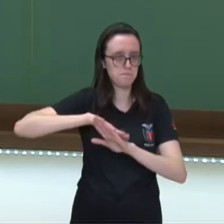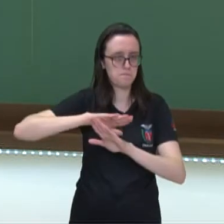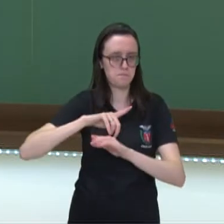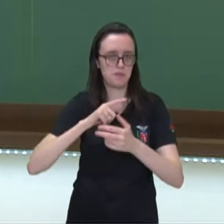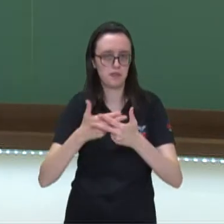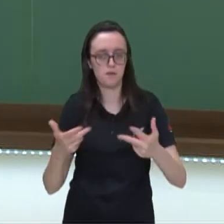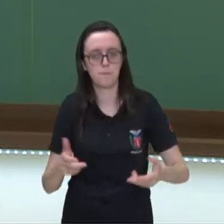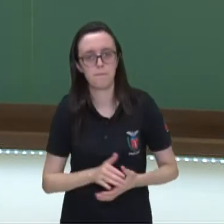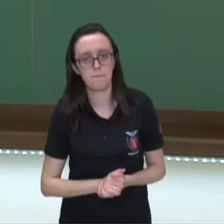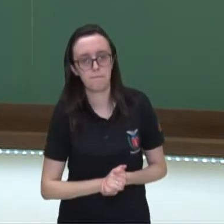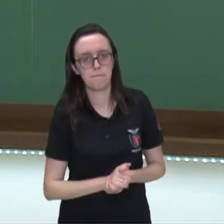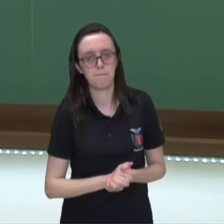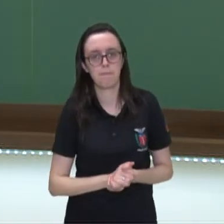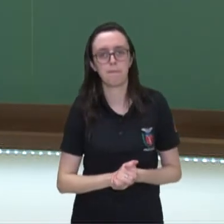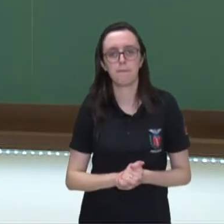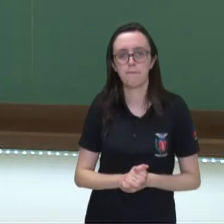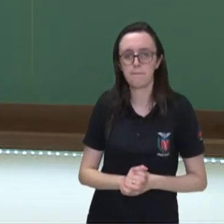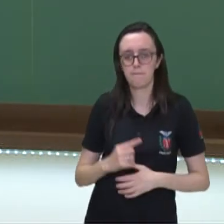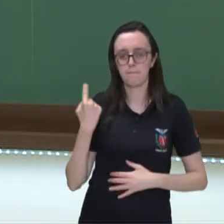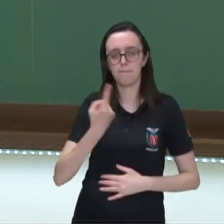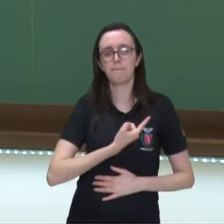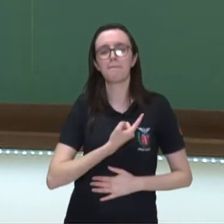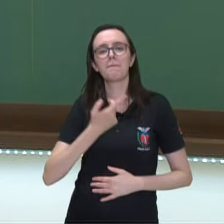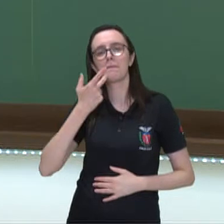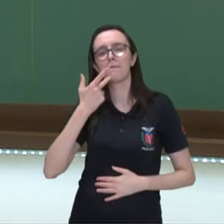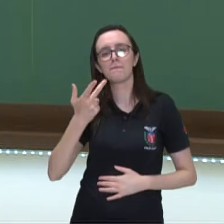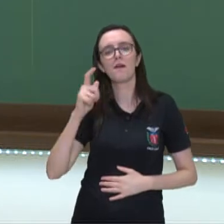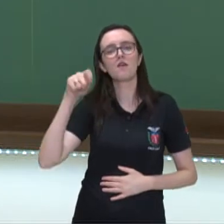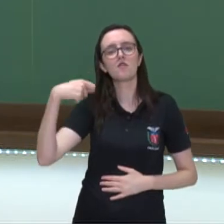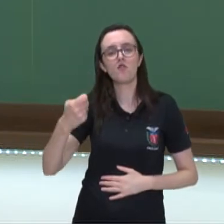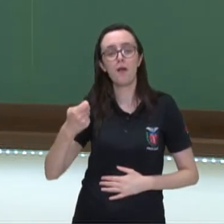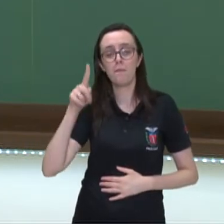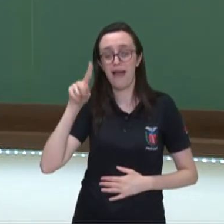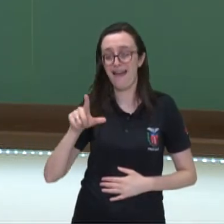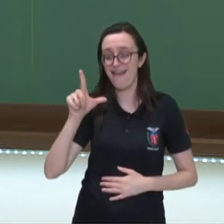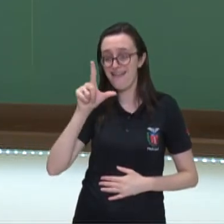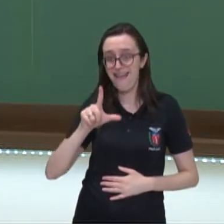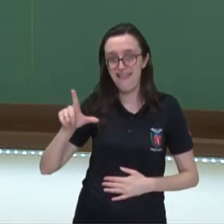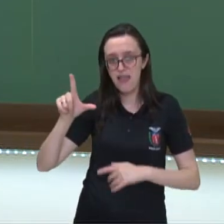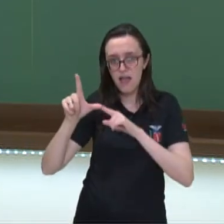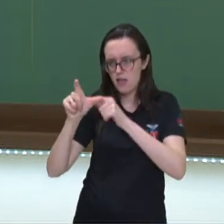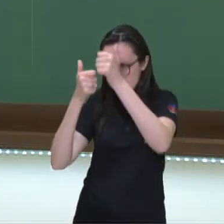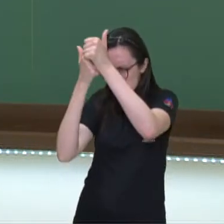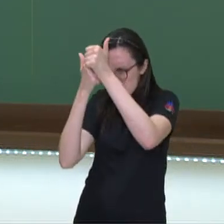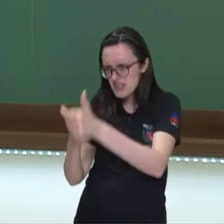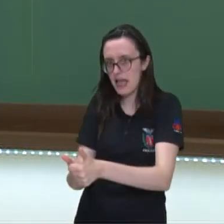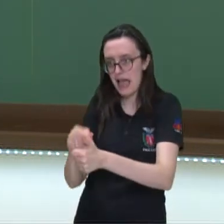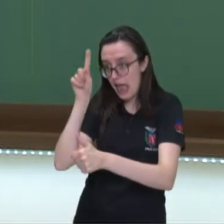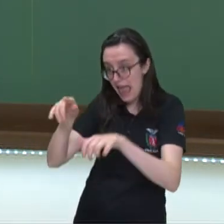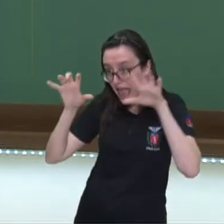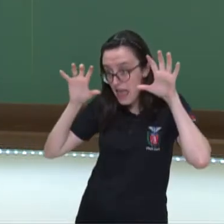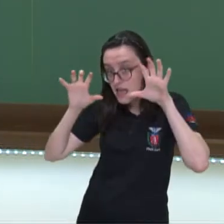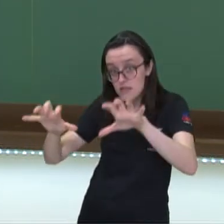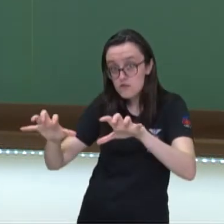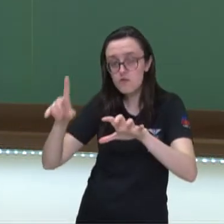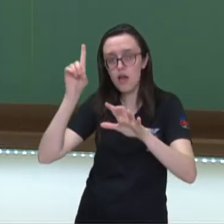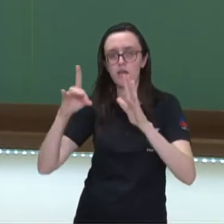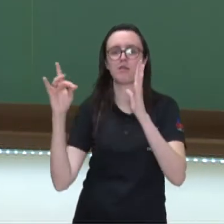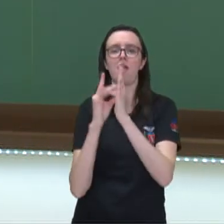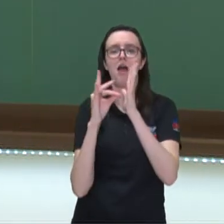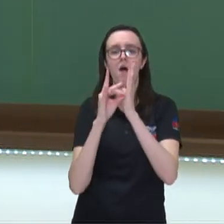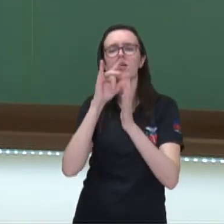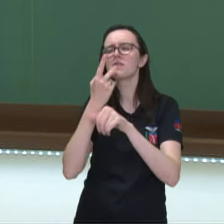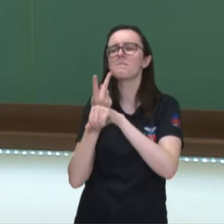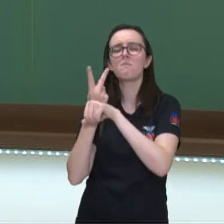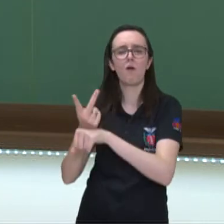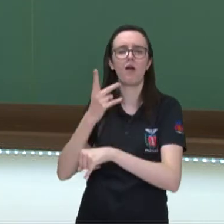Beleza? Vamos lá. Então, falando, sentido literal é o sentido real da palavra. Então, se eu for procurar